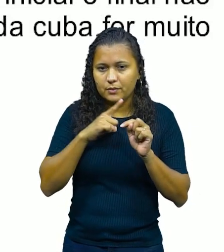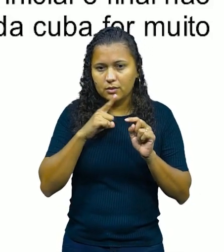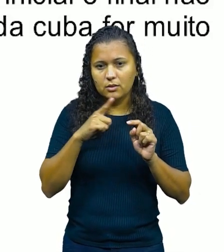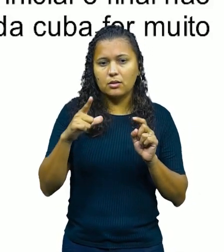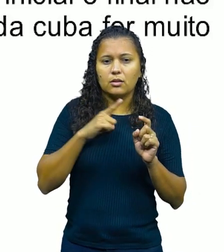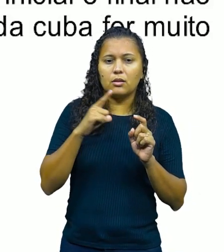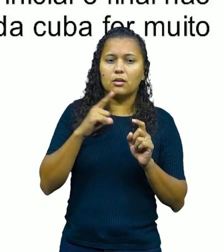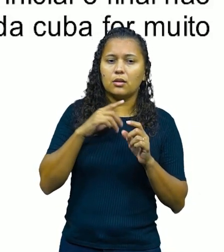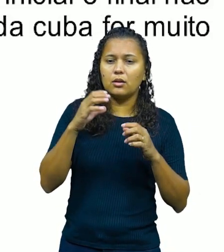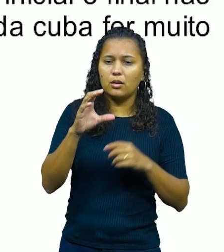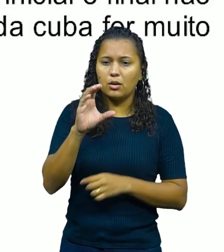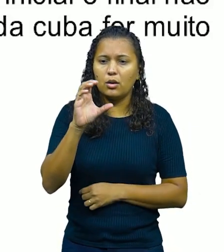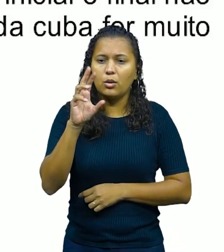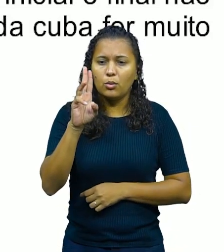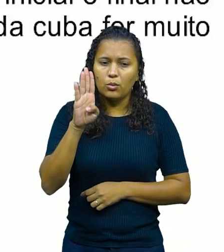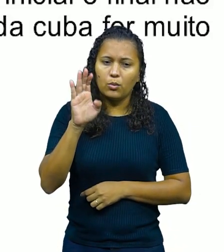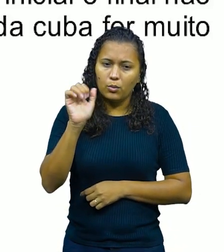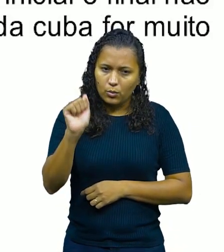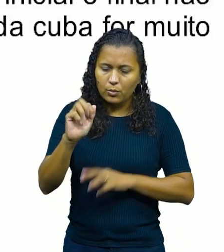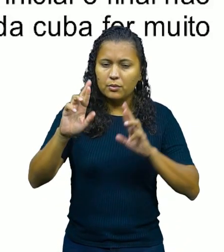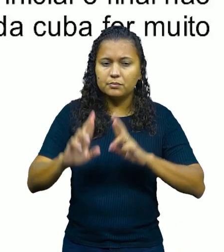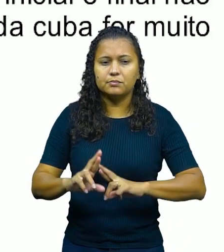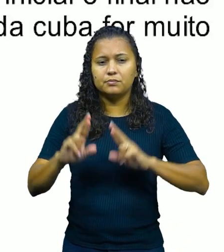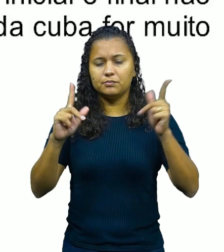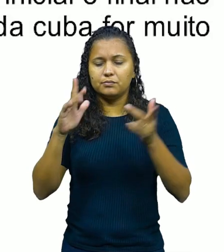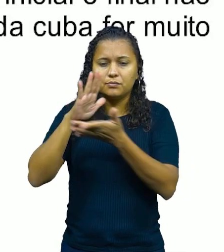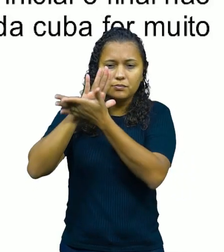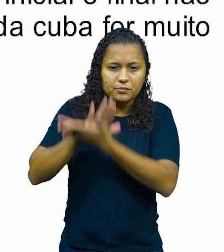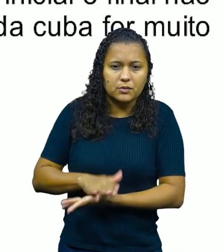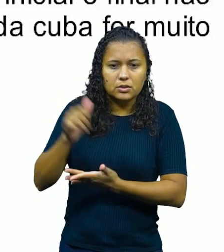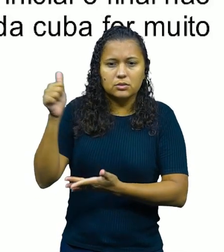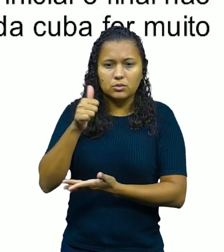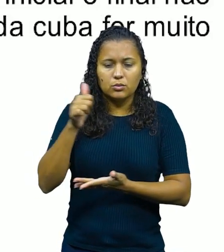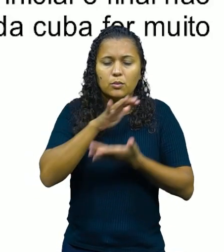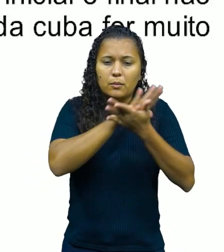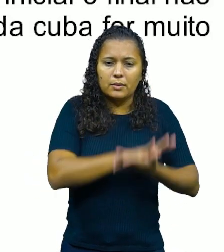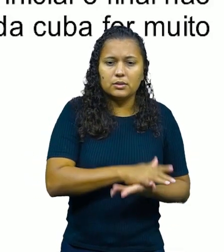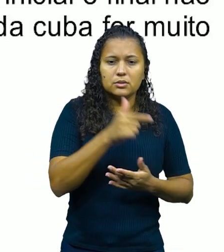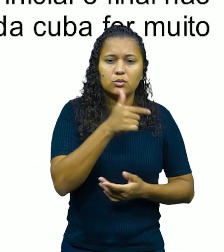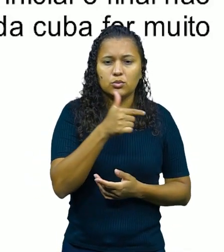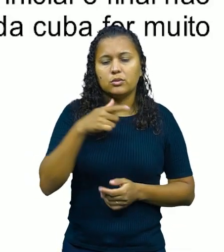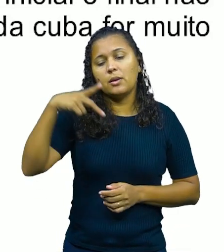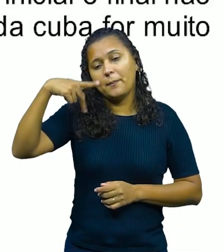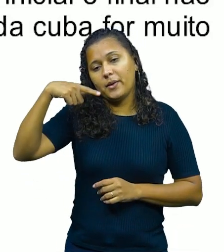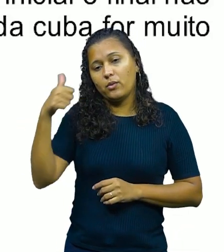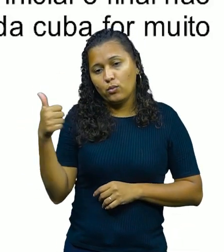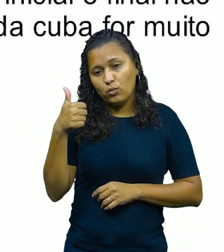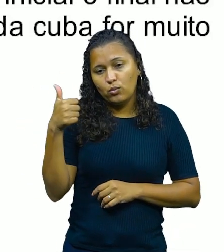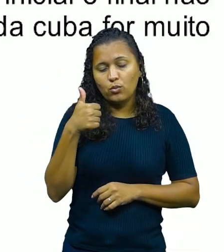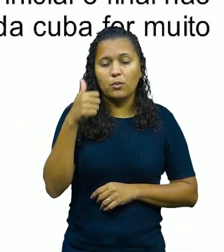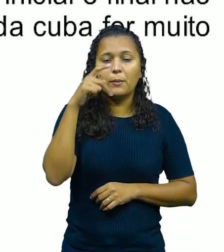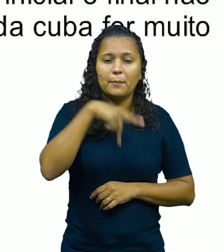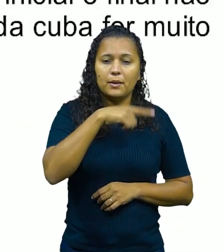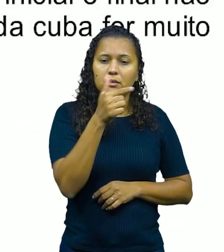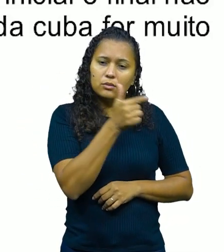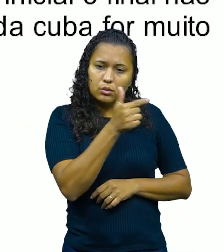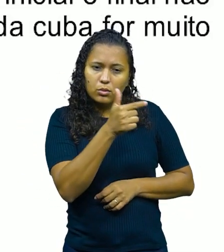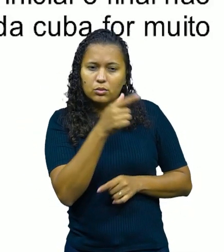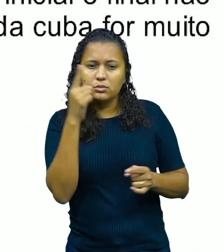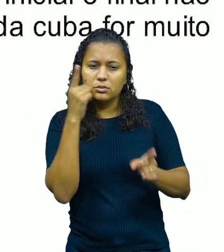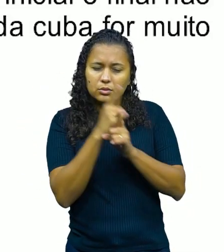com mercúrio, a diferença entre as pressões, que a gente chama de pressão 1 e pressão 2, P1 e P2, acha-se